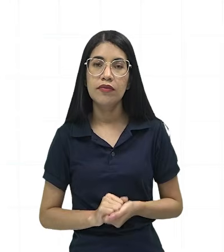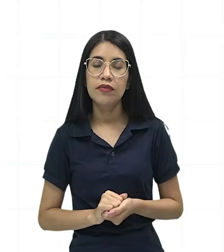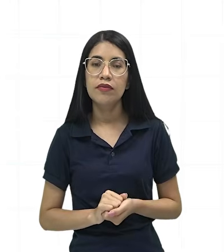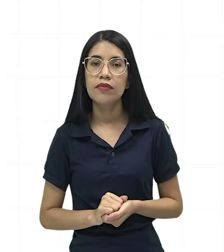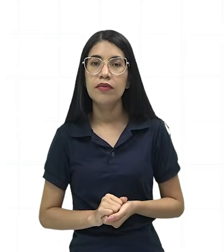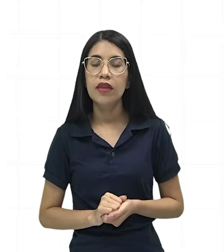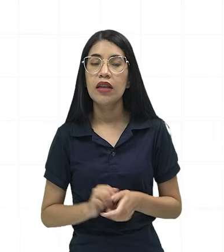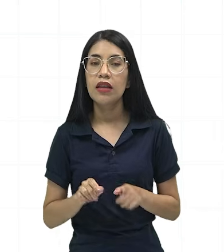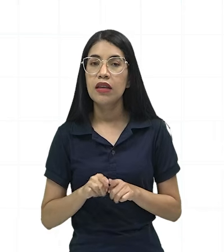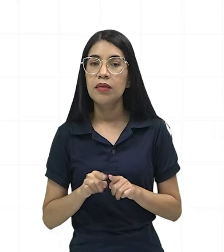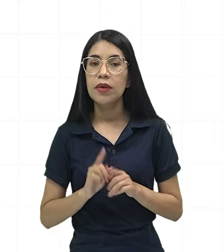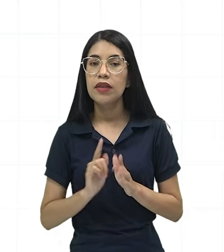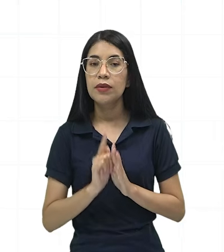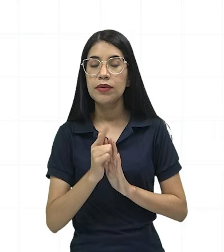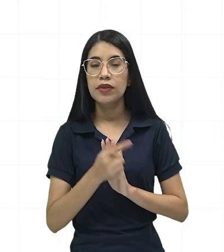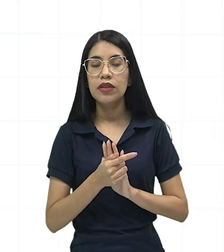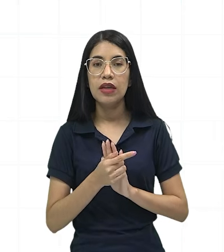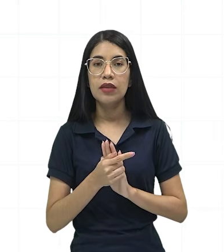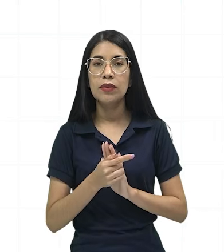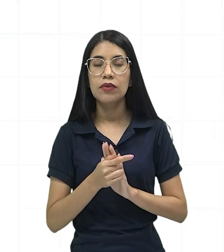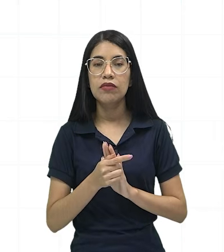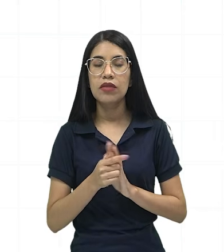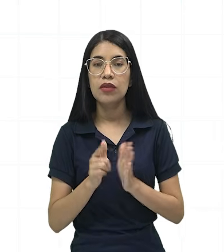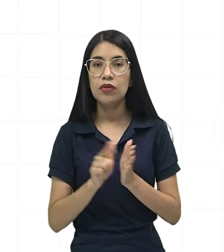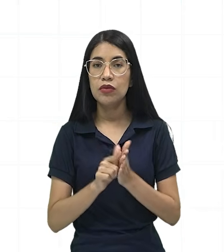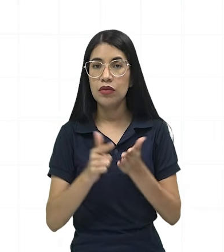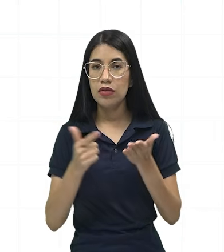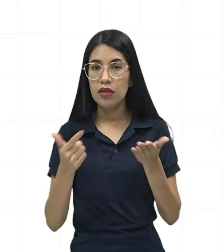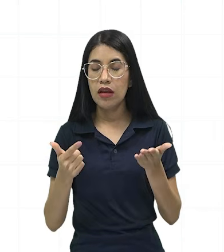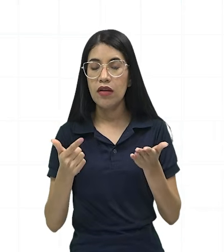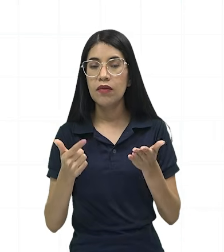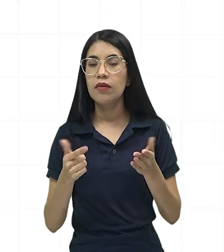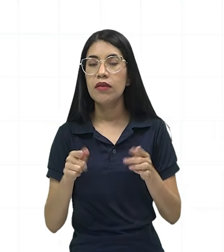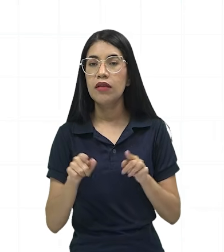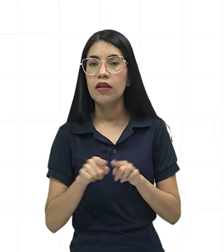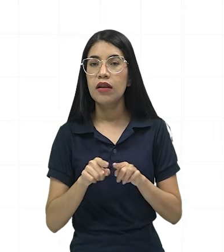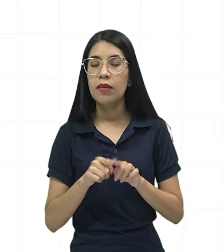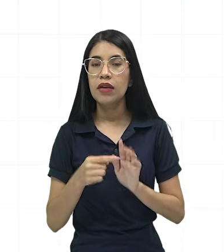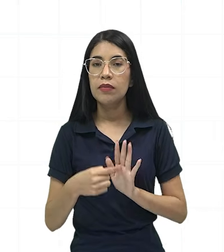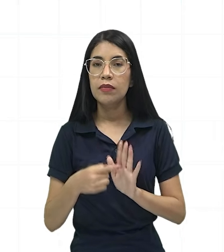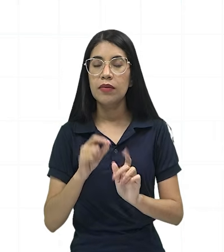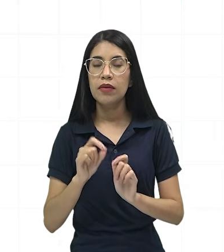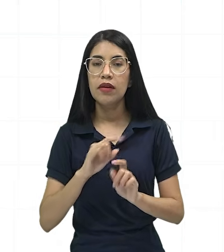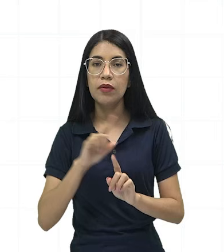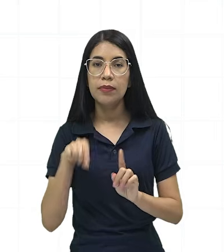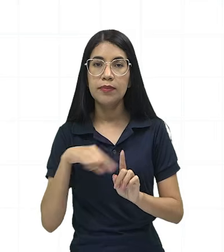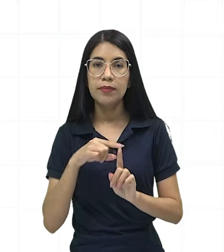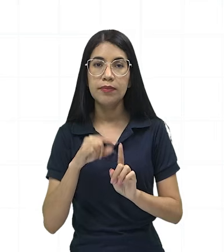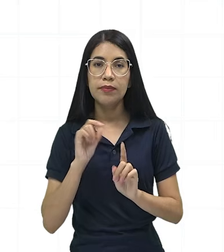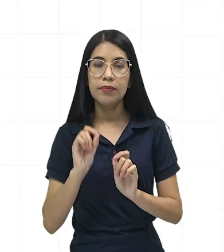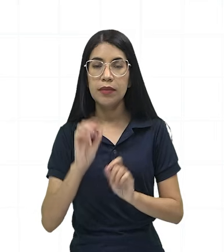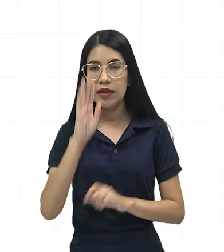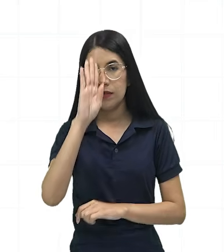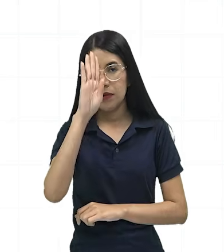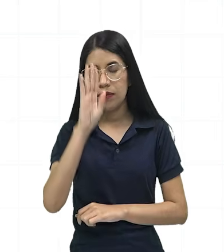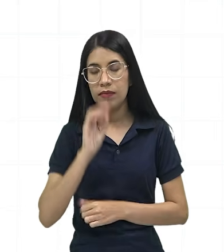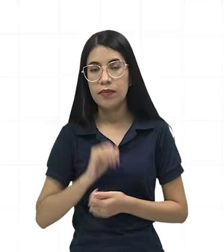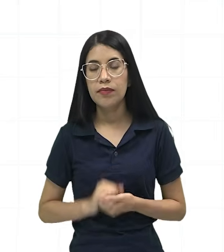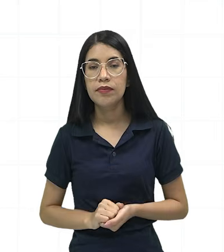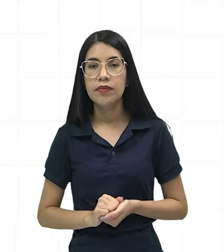Os gêneros textuais jornalísticos, que eles trazem como finalidade